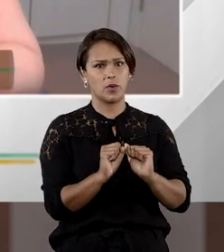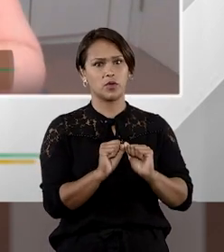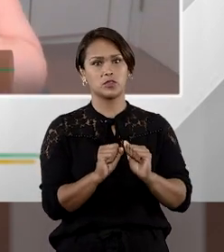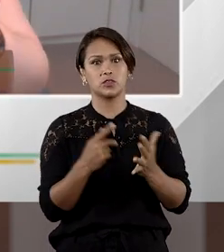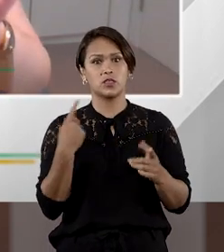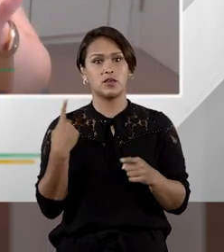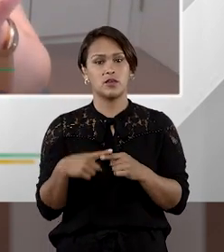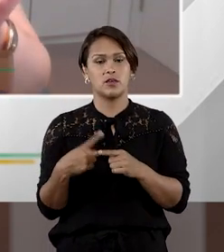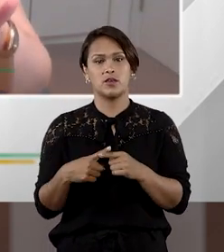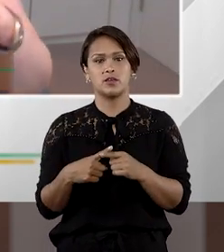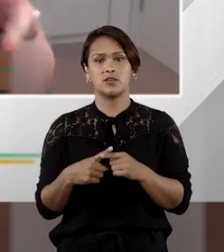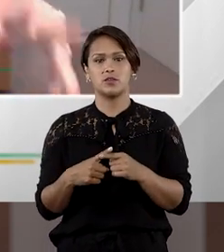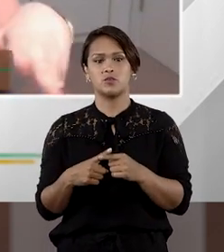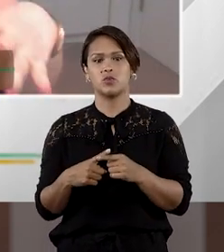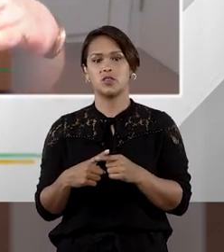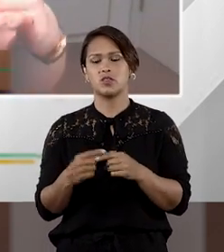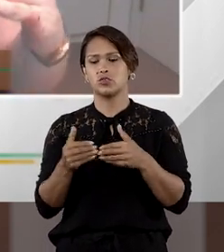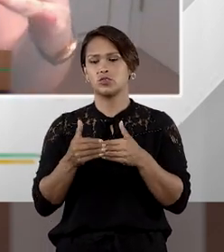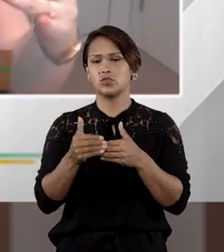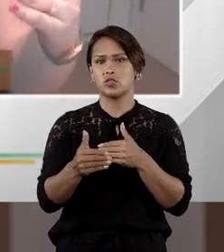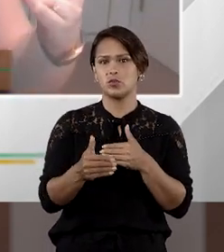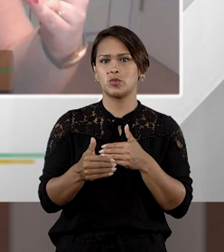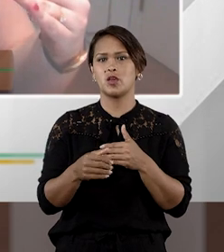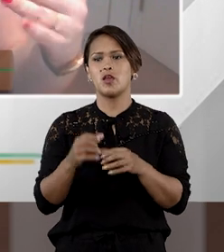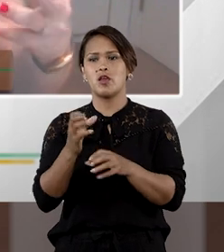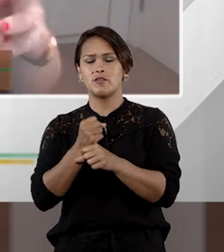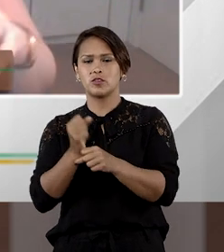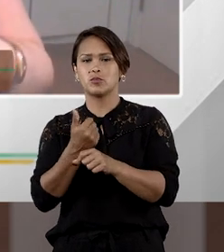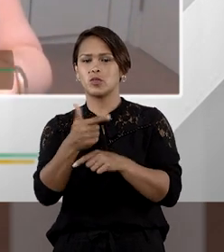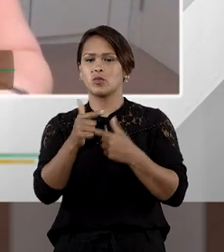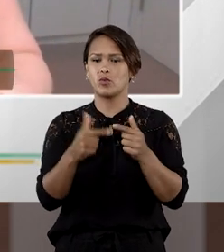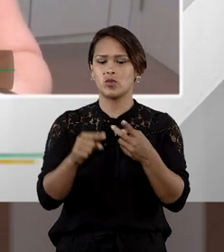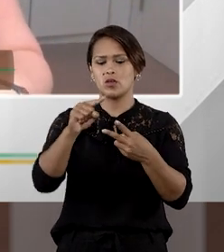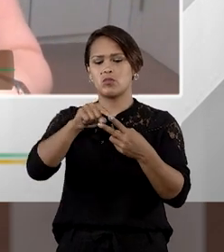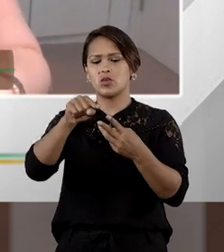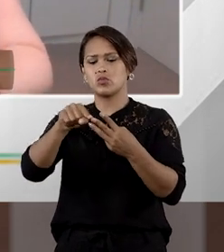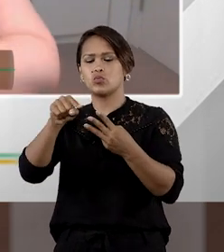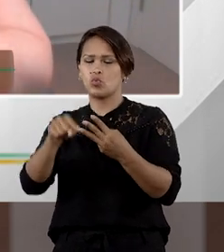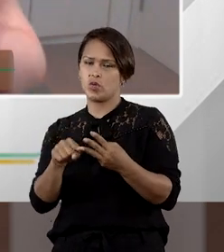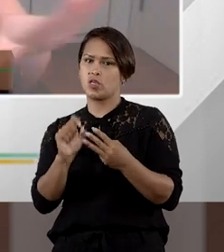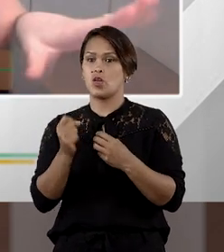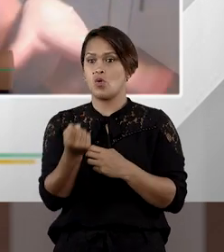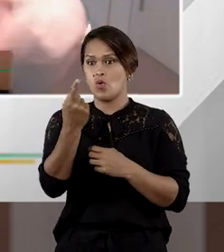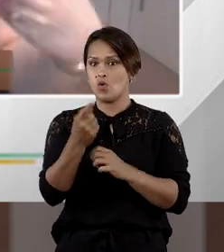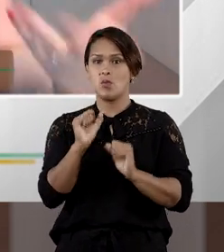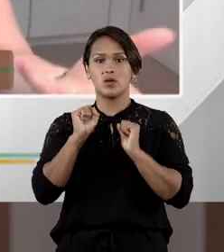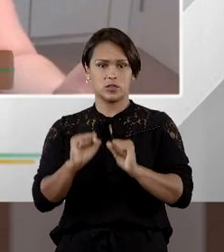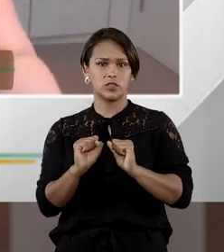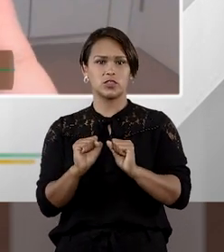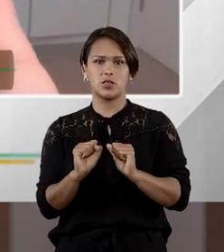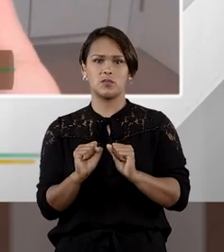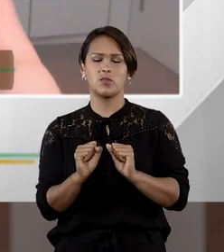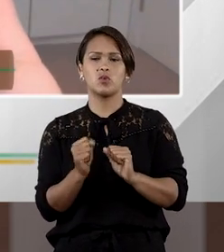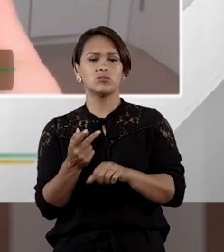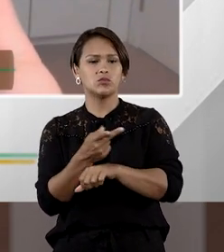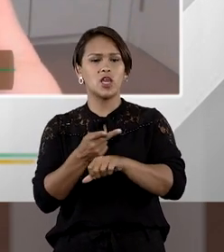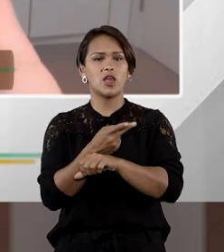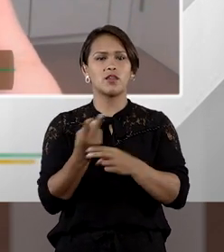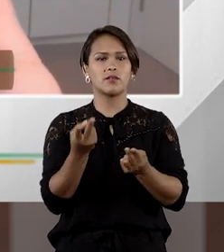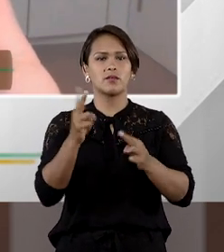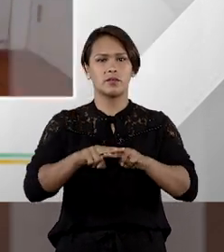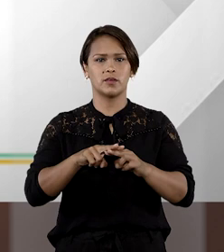né? Até porque, né, durante o processo vão se somando outras, se ele não pagar. Então, basta uma, já pode, sim, ir atrás do